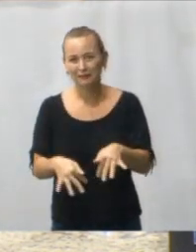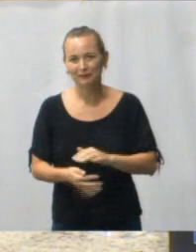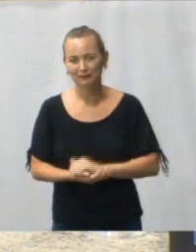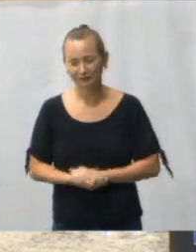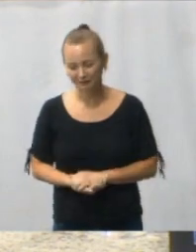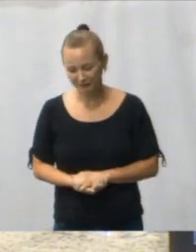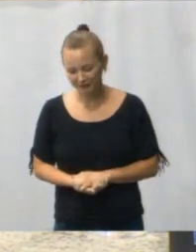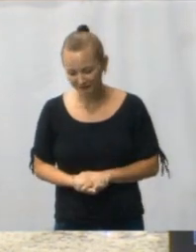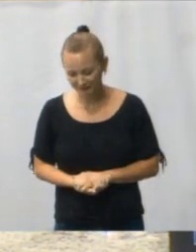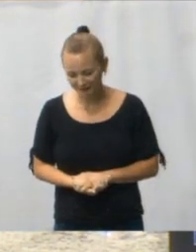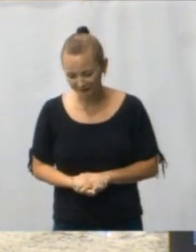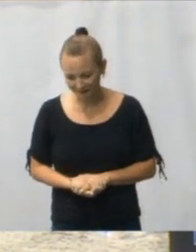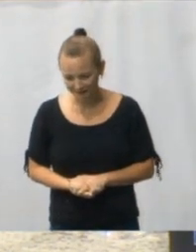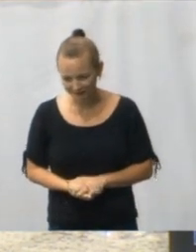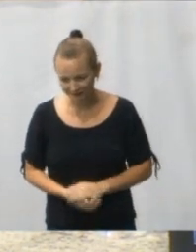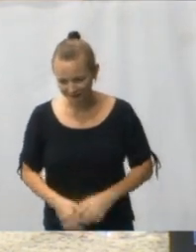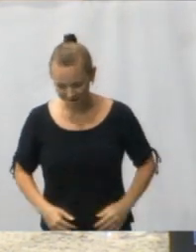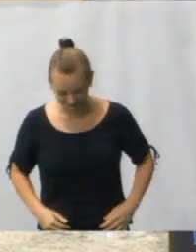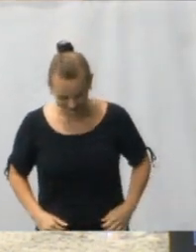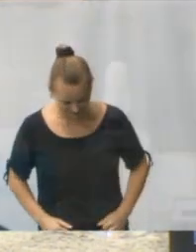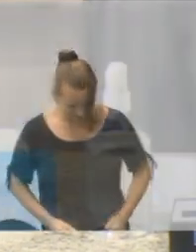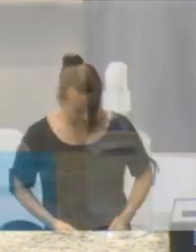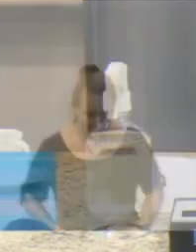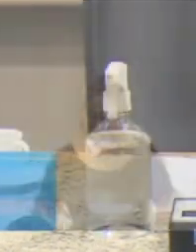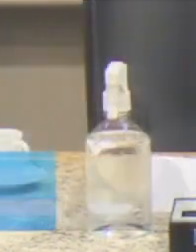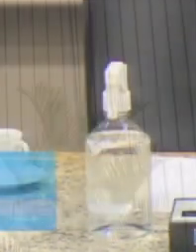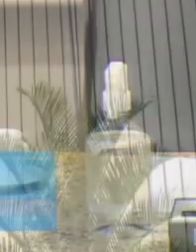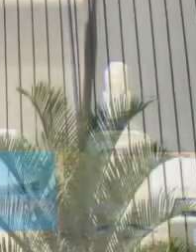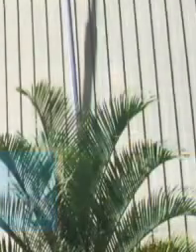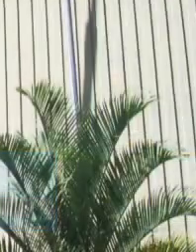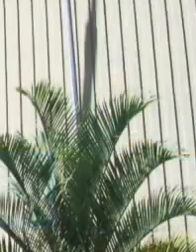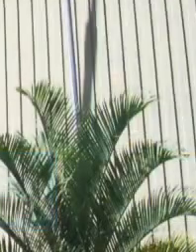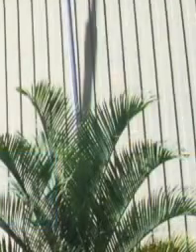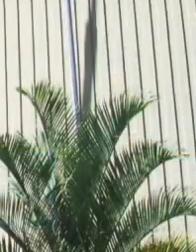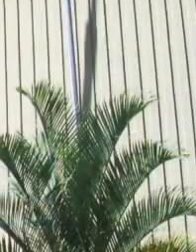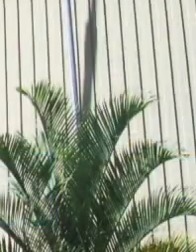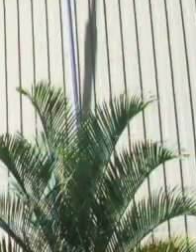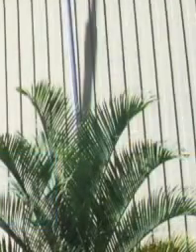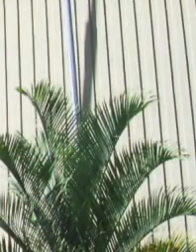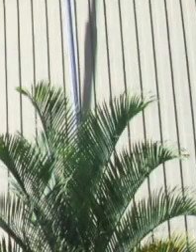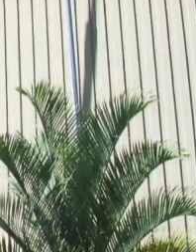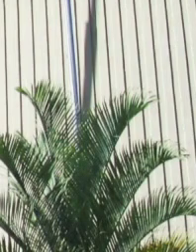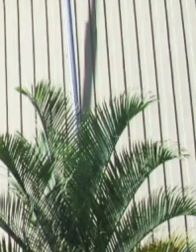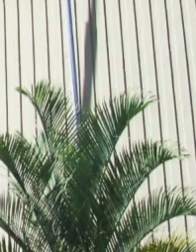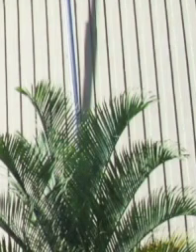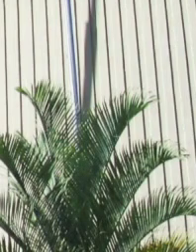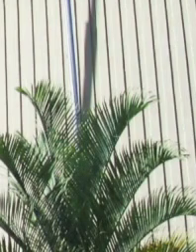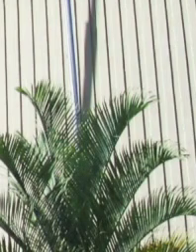Aqui, providencia os autógrafos.